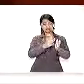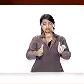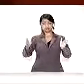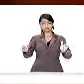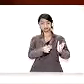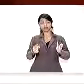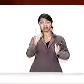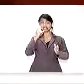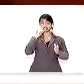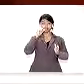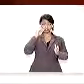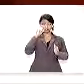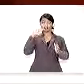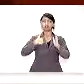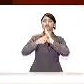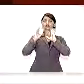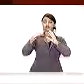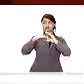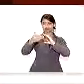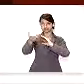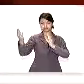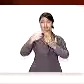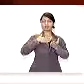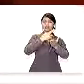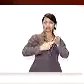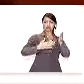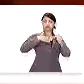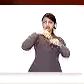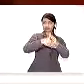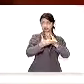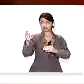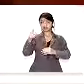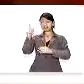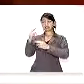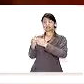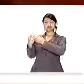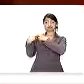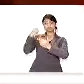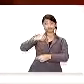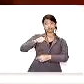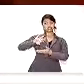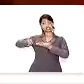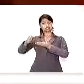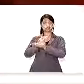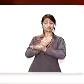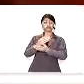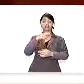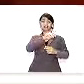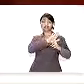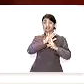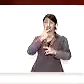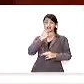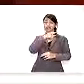voto previamente disponibilizados a instrução é dividida o representante alega que a administração teria agido tardiamente no